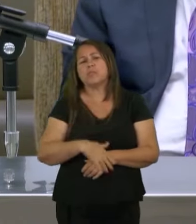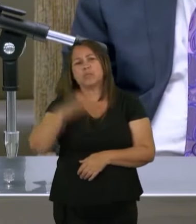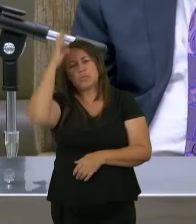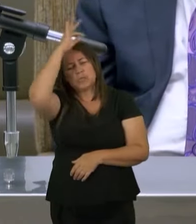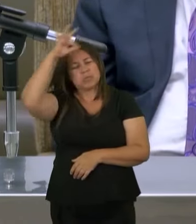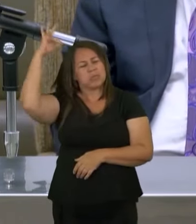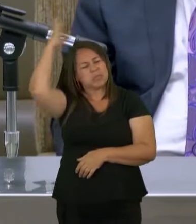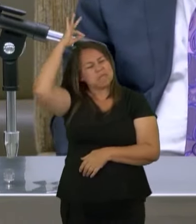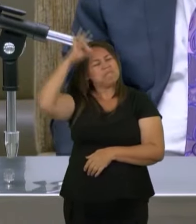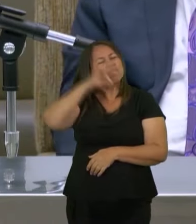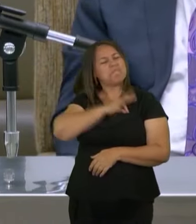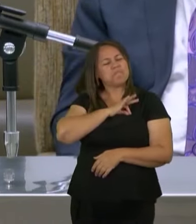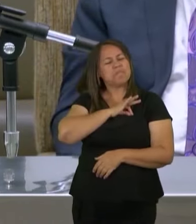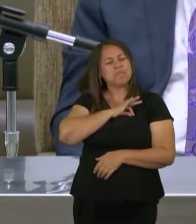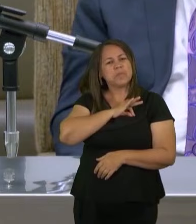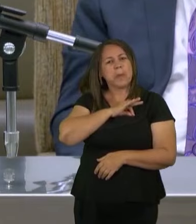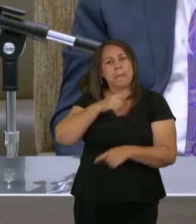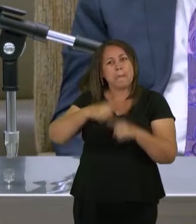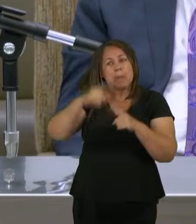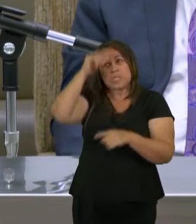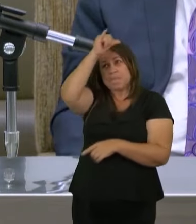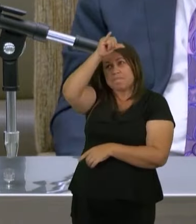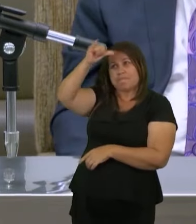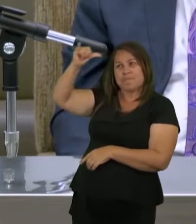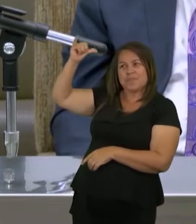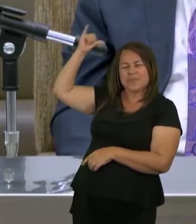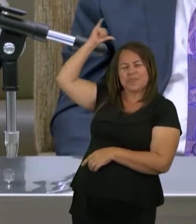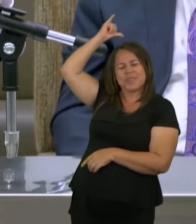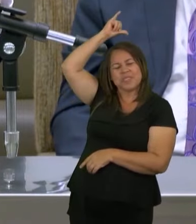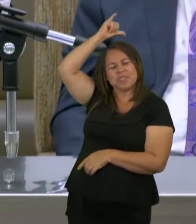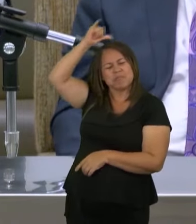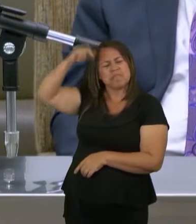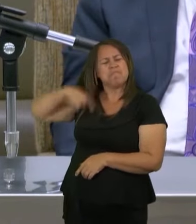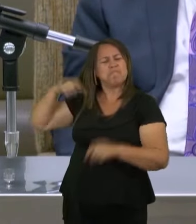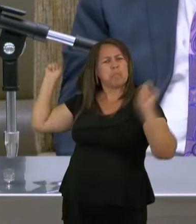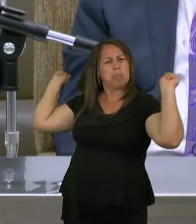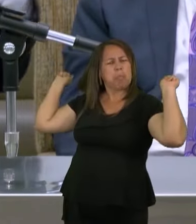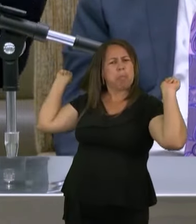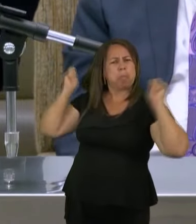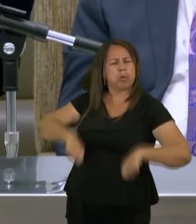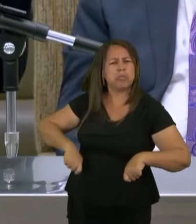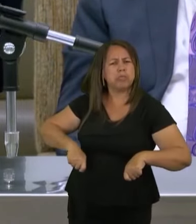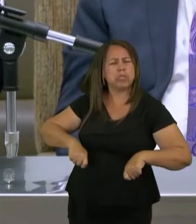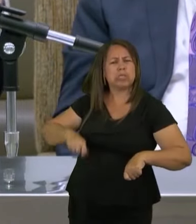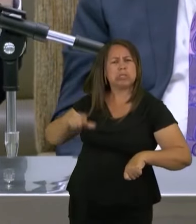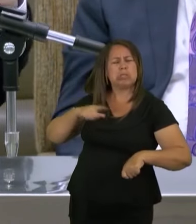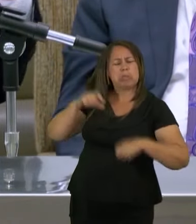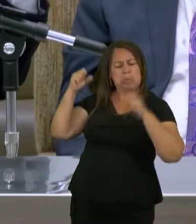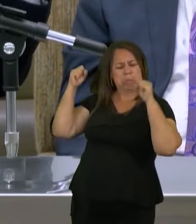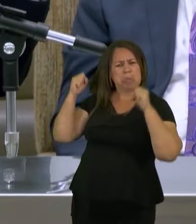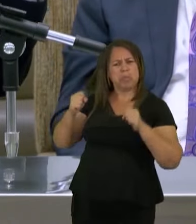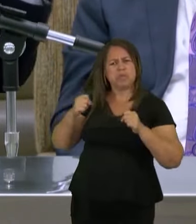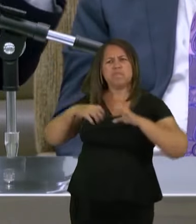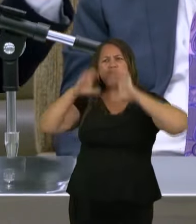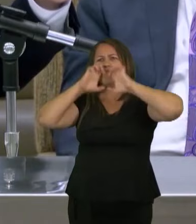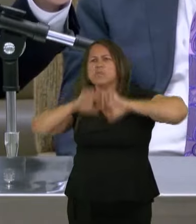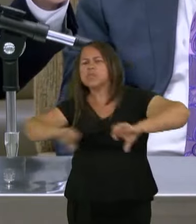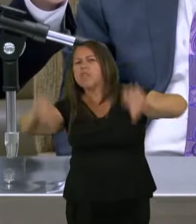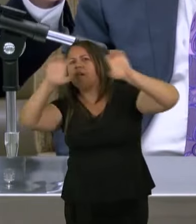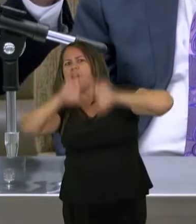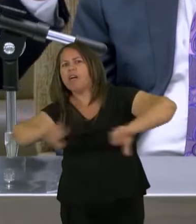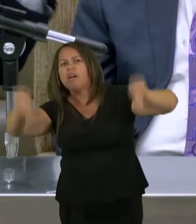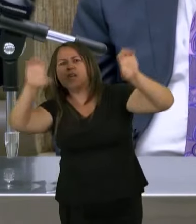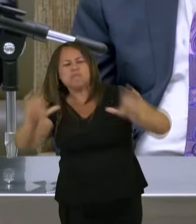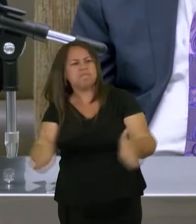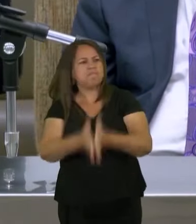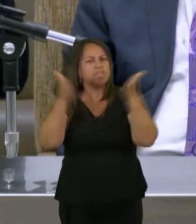é sobre mim, pois que me ungiu, me capacitou, me deu autoridade para evangelizar os